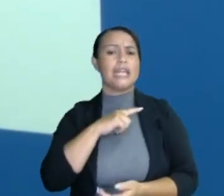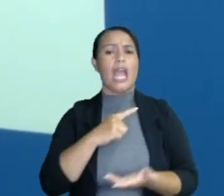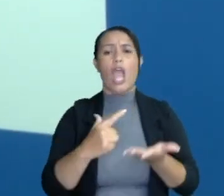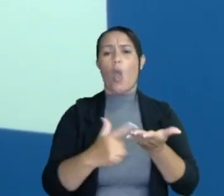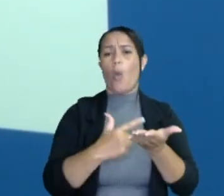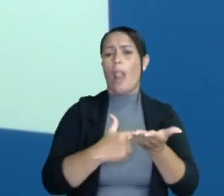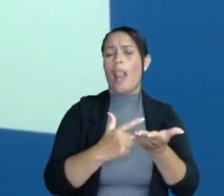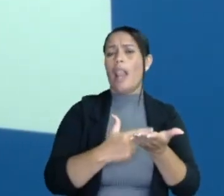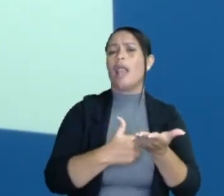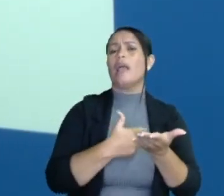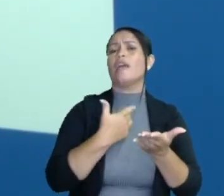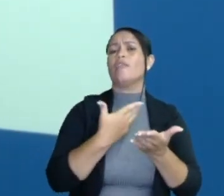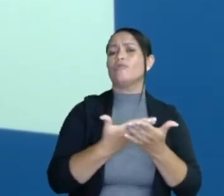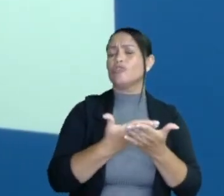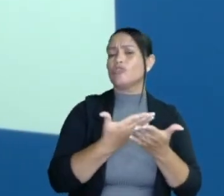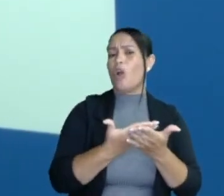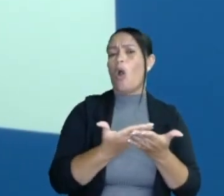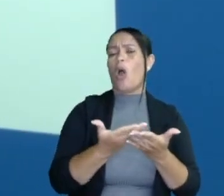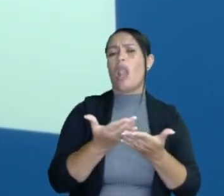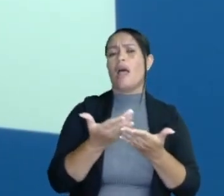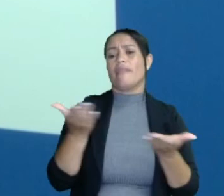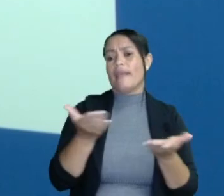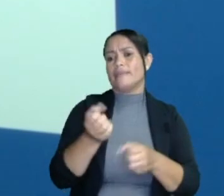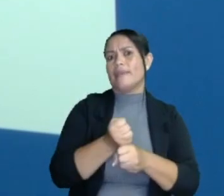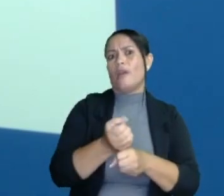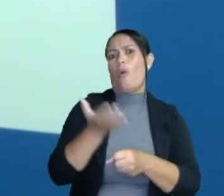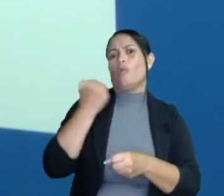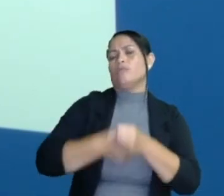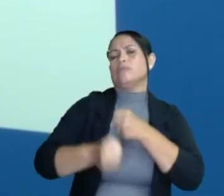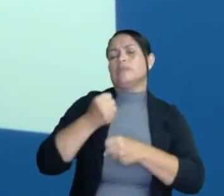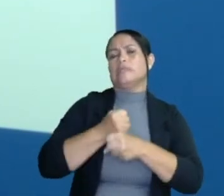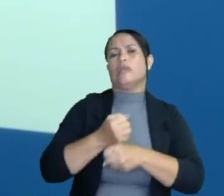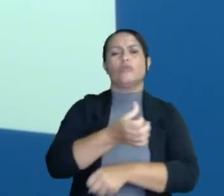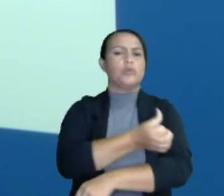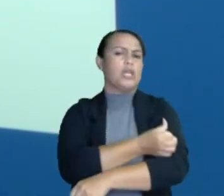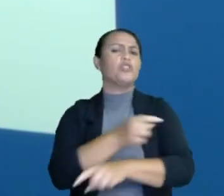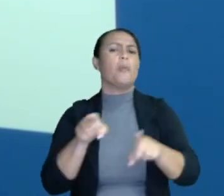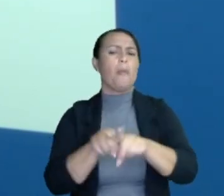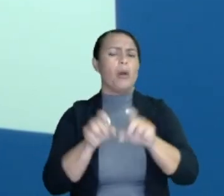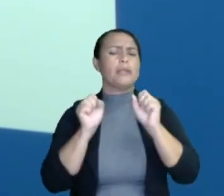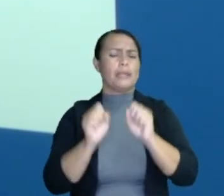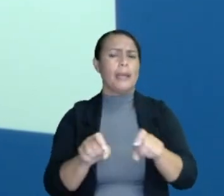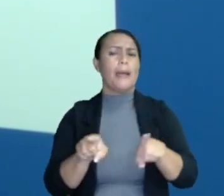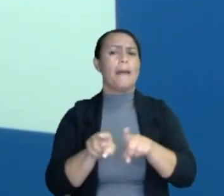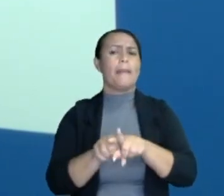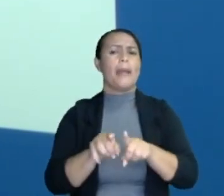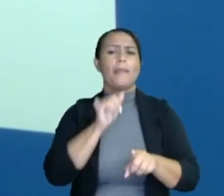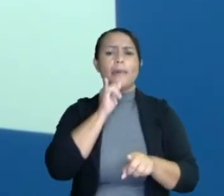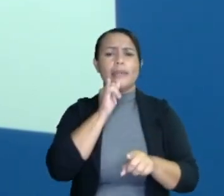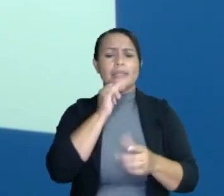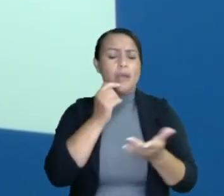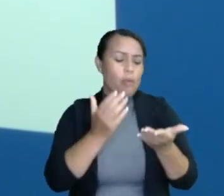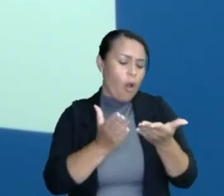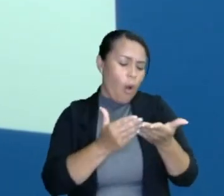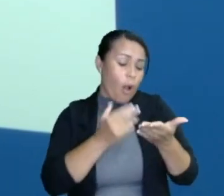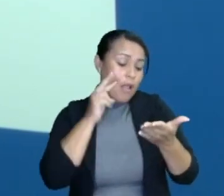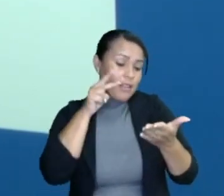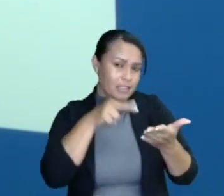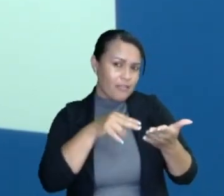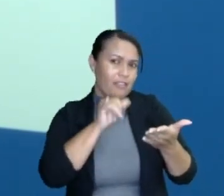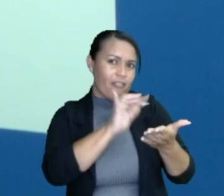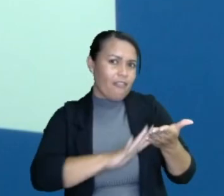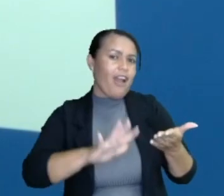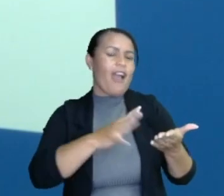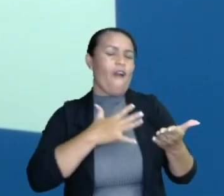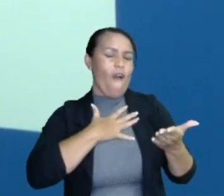didático em casa, né, seja desse ano ou de anos anteriores, do 6º ano, pode acessar lá com carinho e atenção que você vai se debruçar